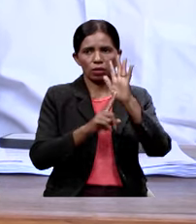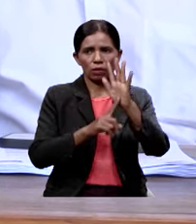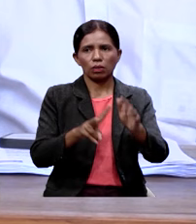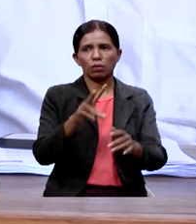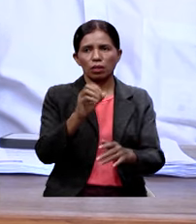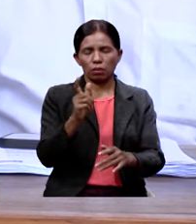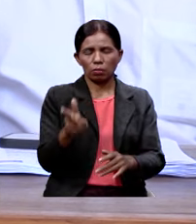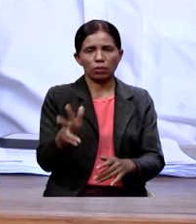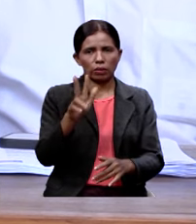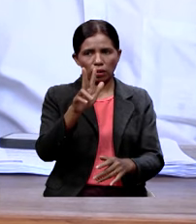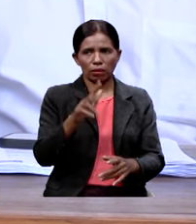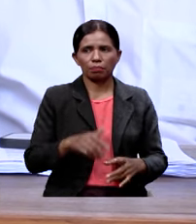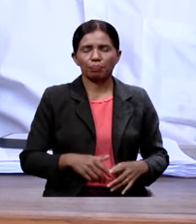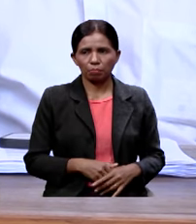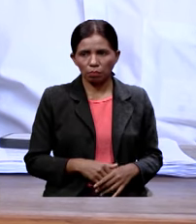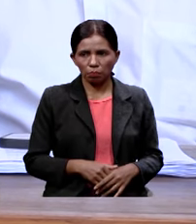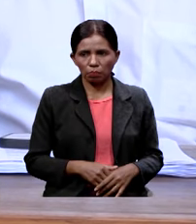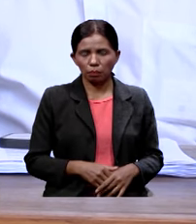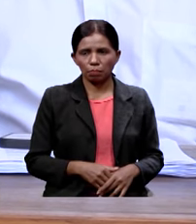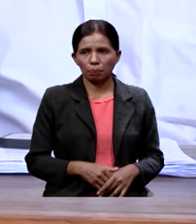2023, desculpa.